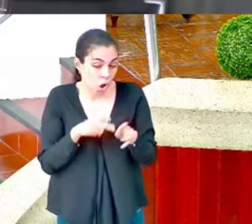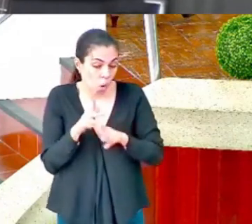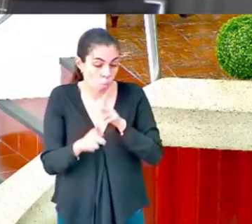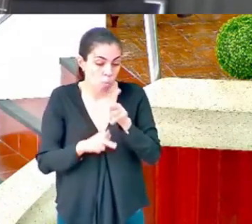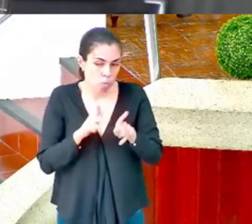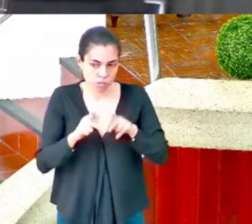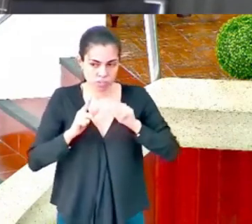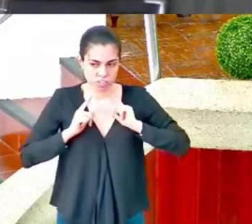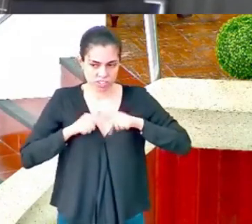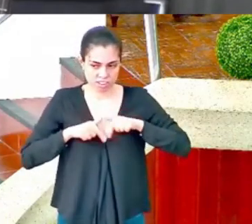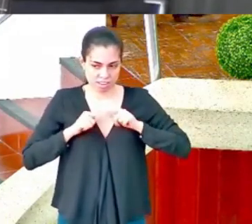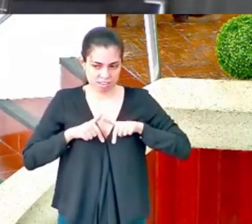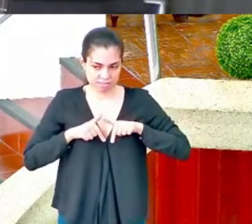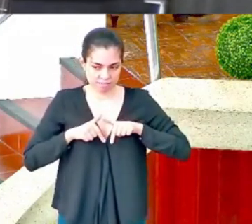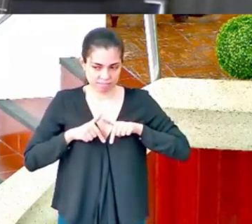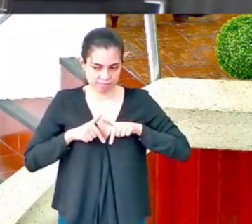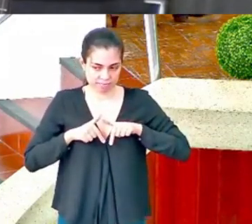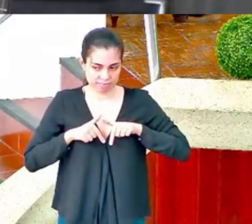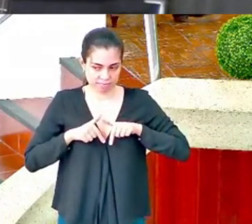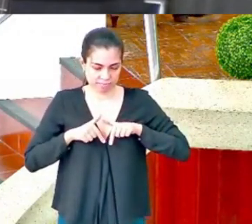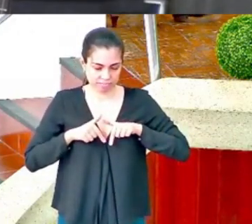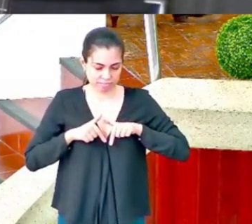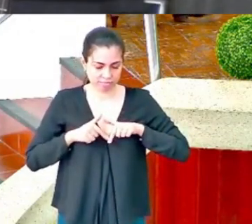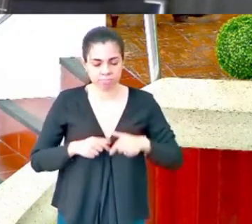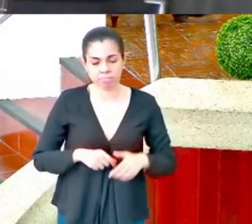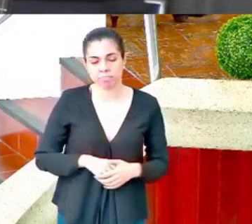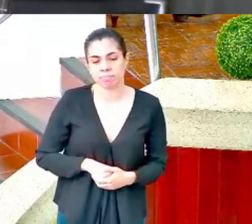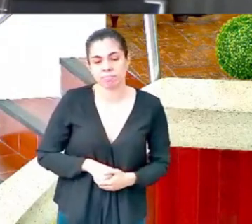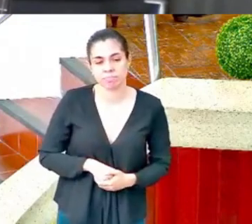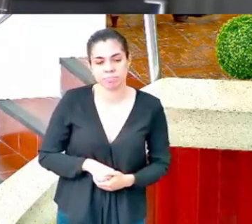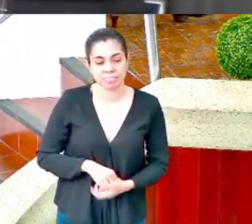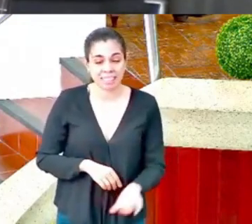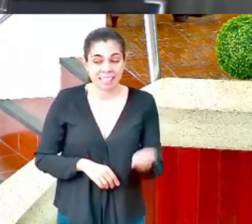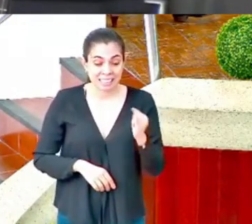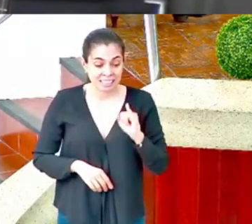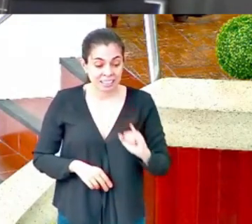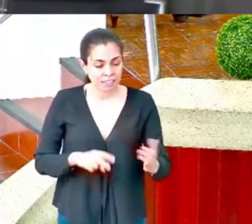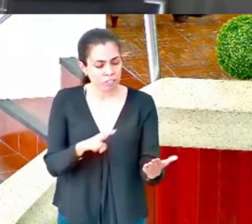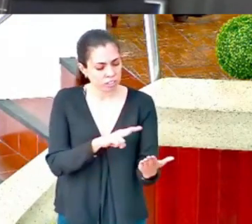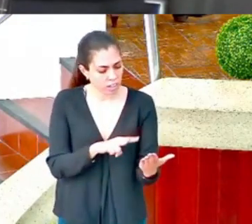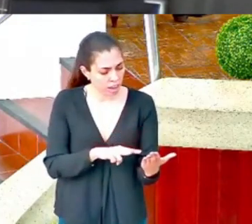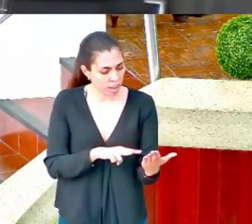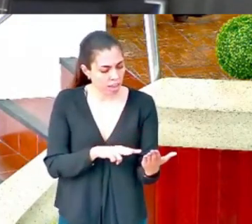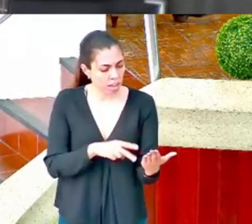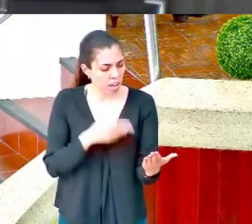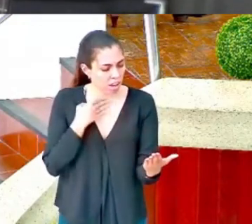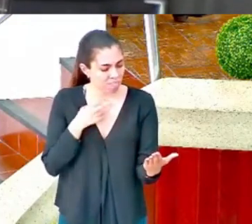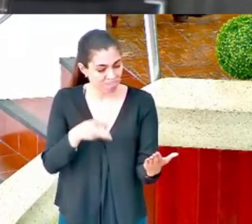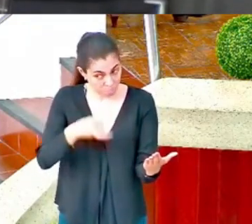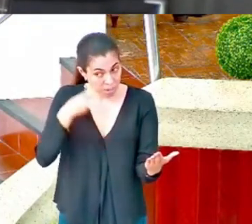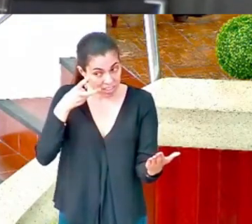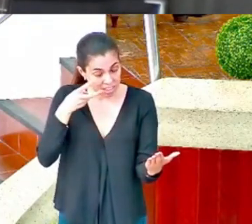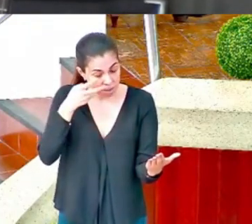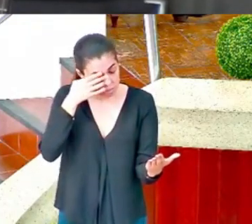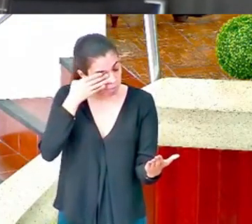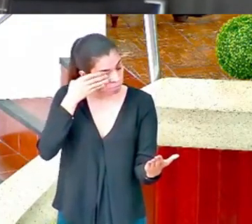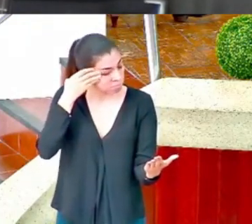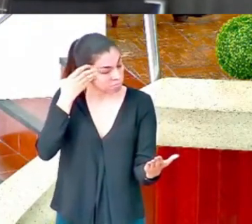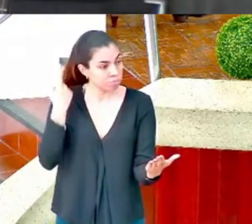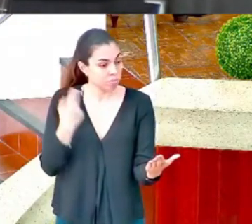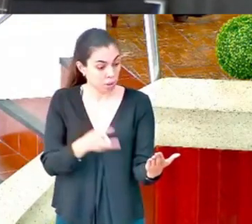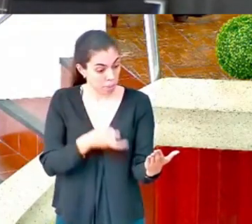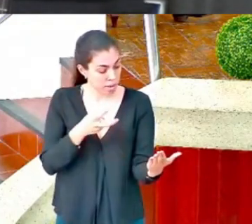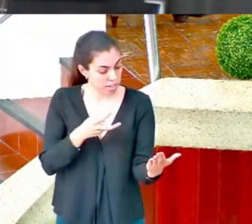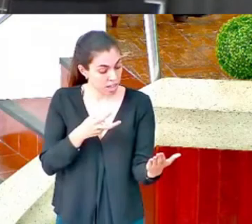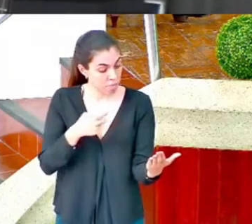disser a você, você deveria orar mais, você deveria ler a Bíblia mais, você deveria ser um cristão que testemunhasse da sua glória nesse